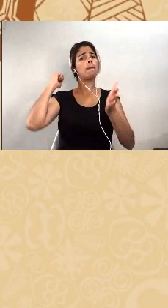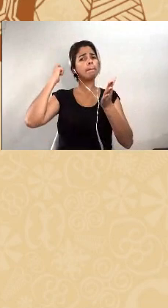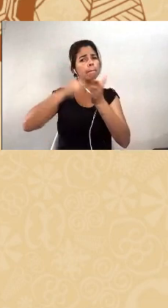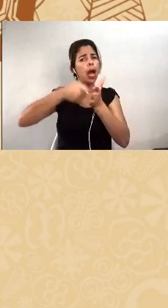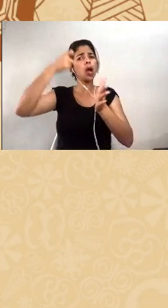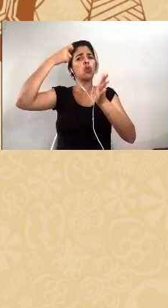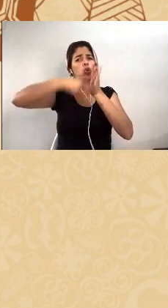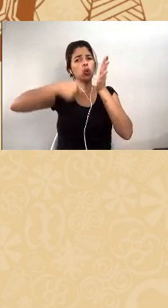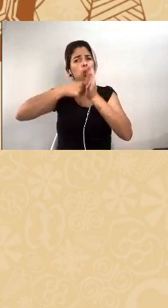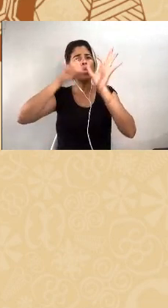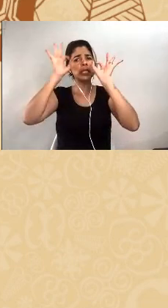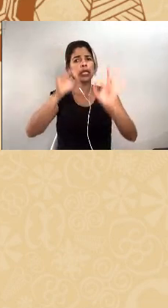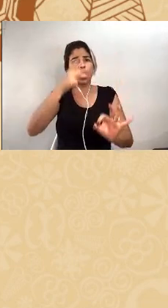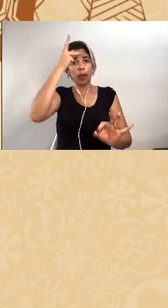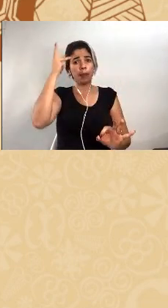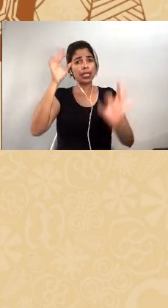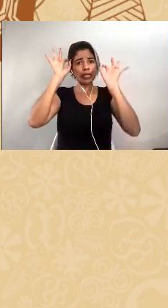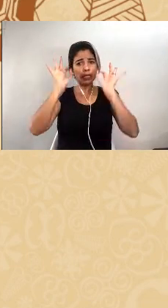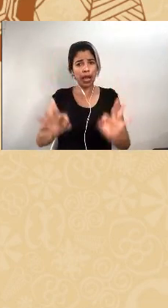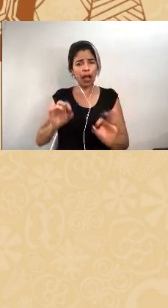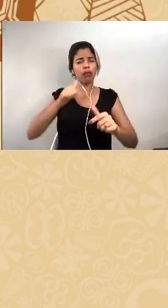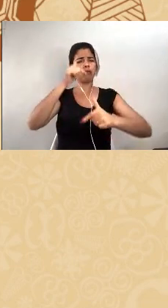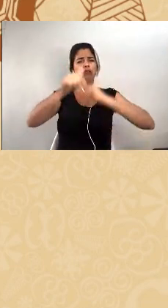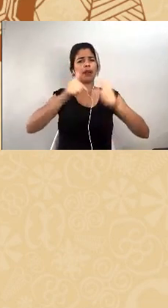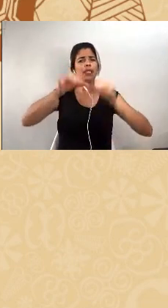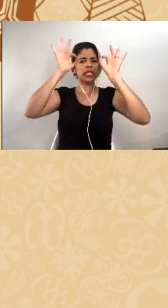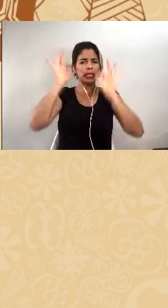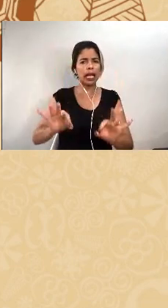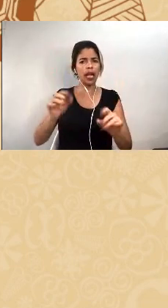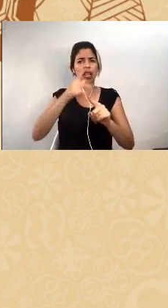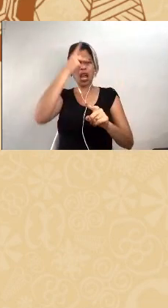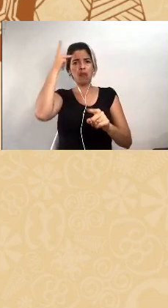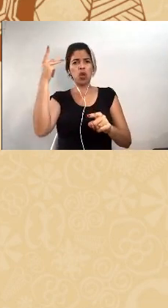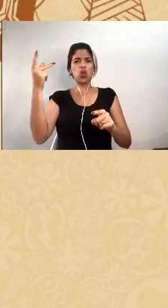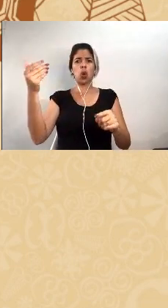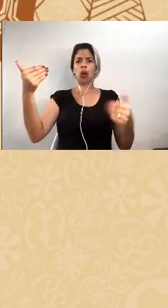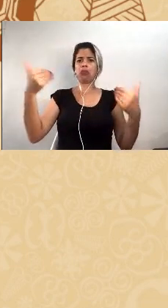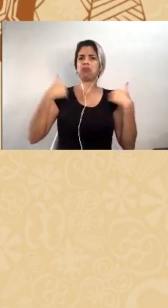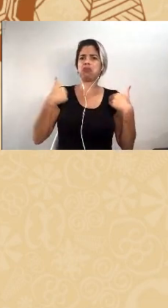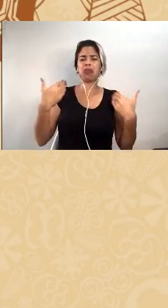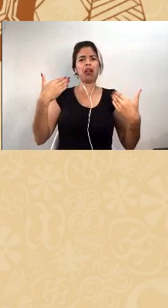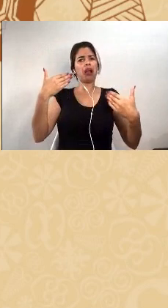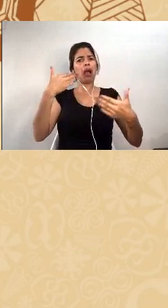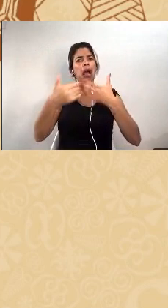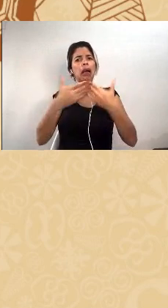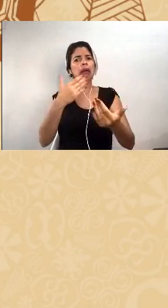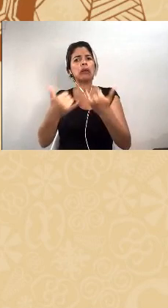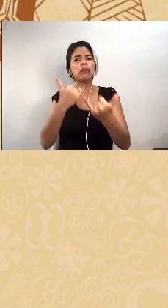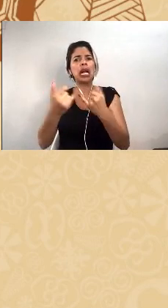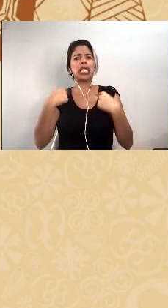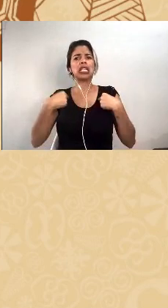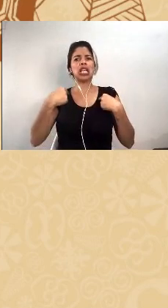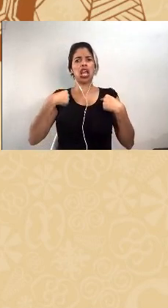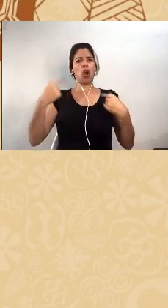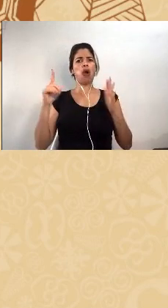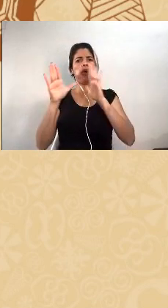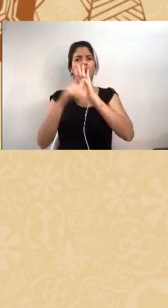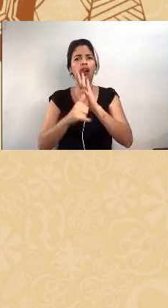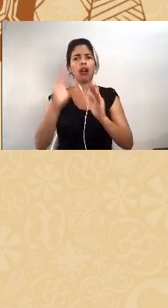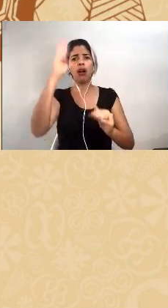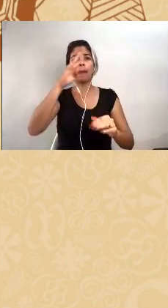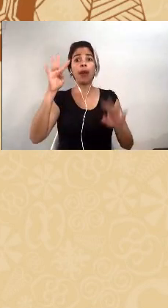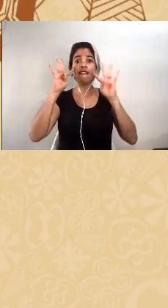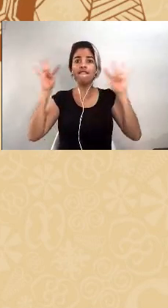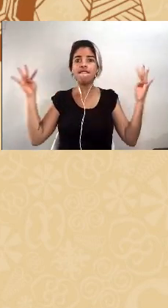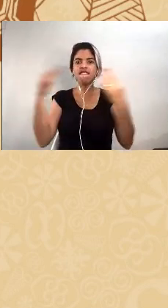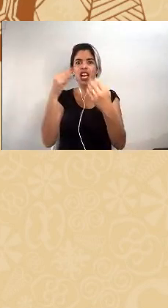meus impostos, eu sou uma pessoa honesta, trabalhador, e vem esse povo aqui me tratar como se eu fosse bandido. Isso aqui é para o Brasil ver o que acontece. Se você